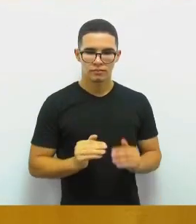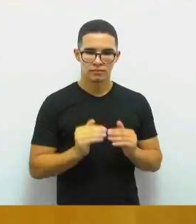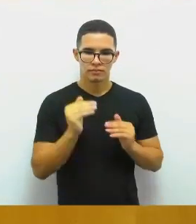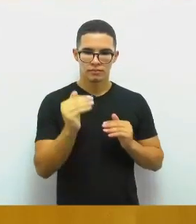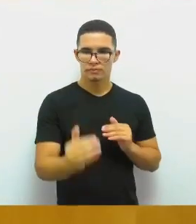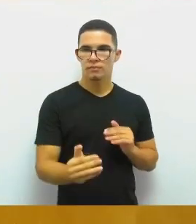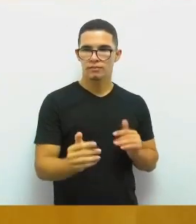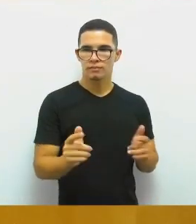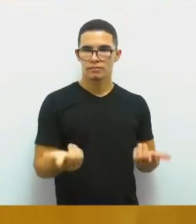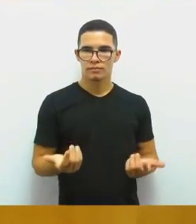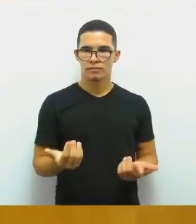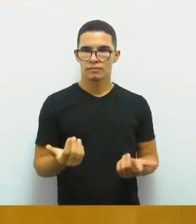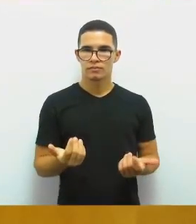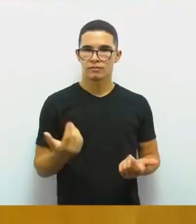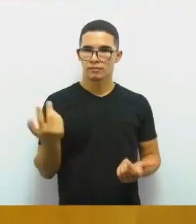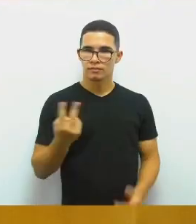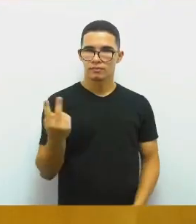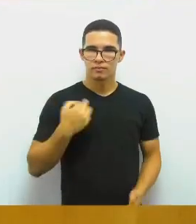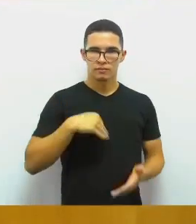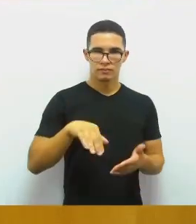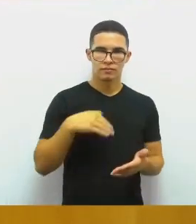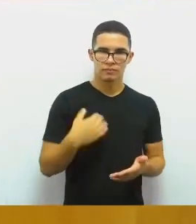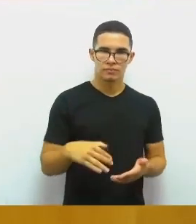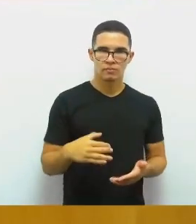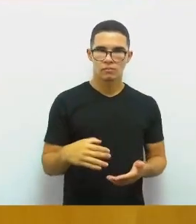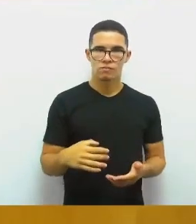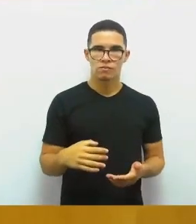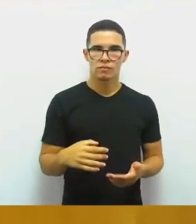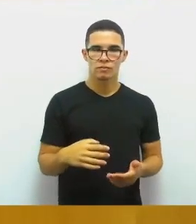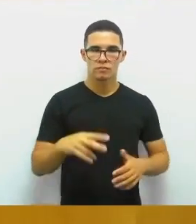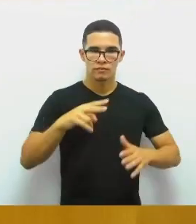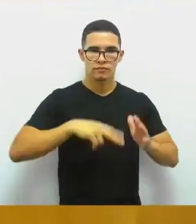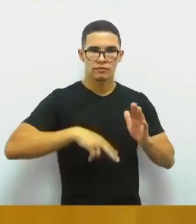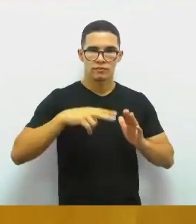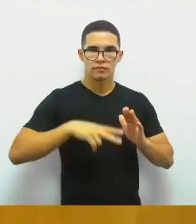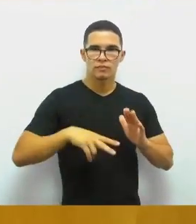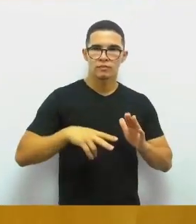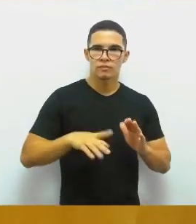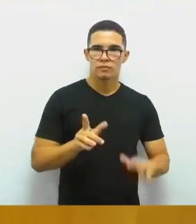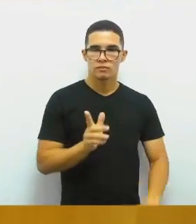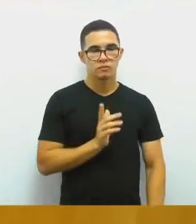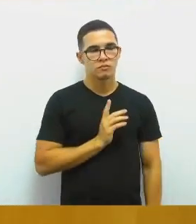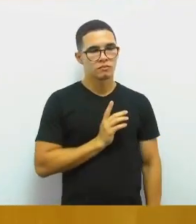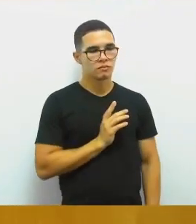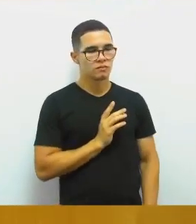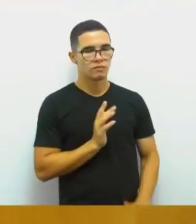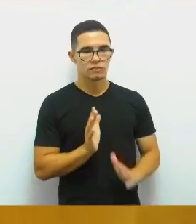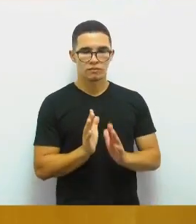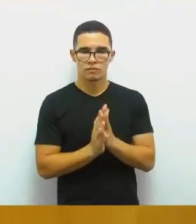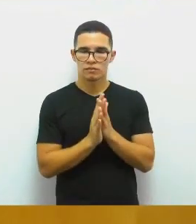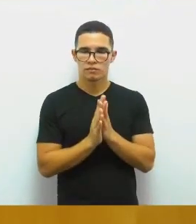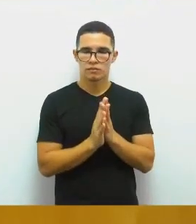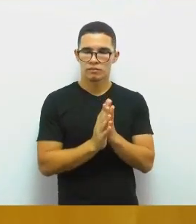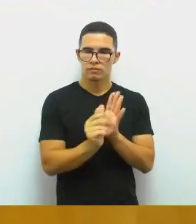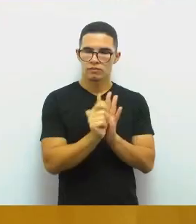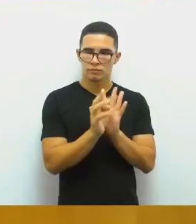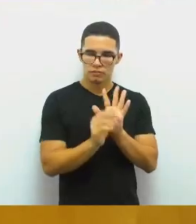Sua Excelência solicitou ao segundo secretário que procedesse à leitura de um trecho bíblico e da ata da sessão